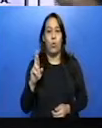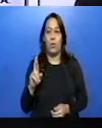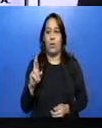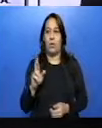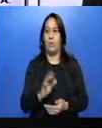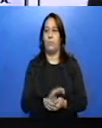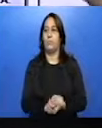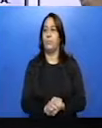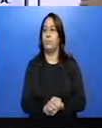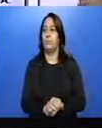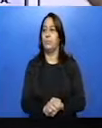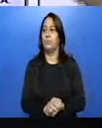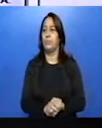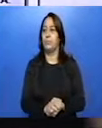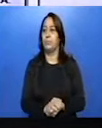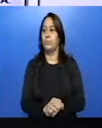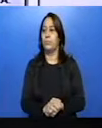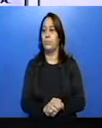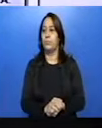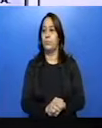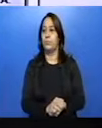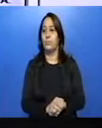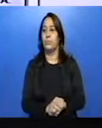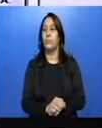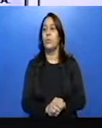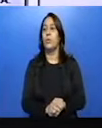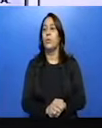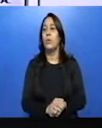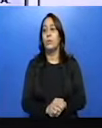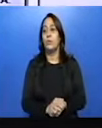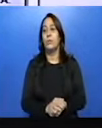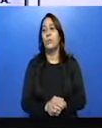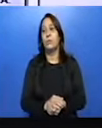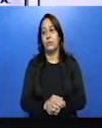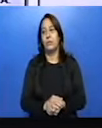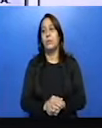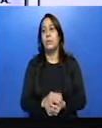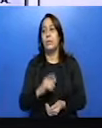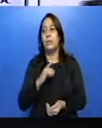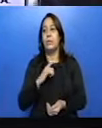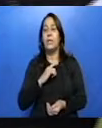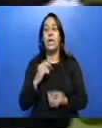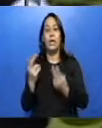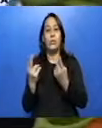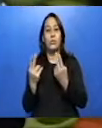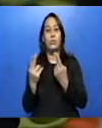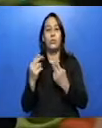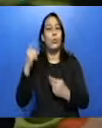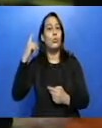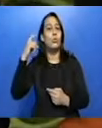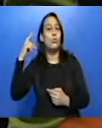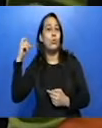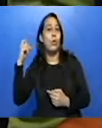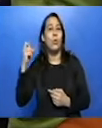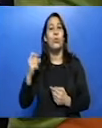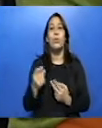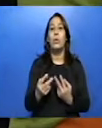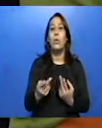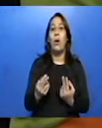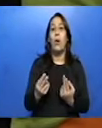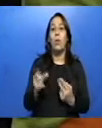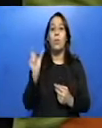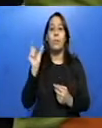há um R depois de consoante. Com o mesmo som que em morro. Eu vou